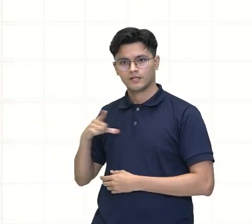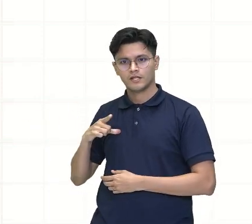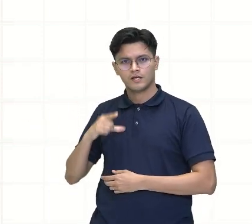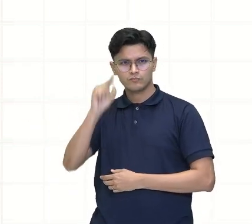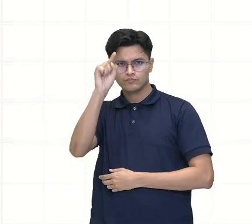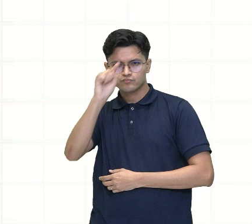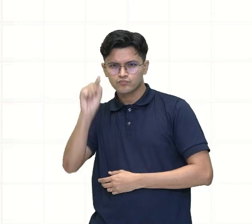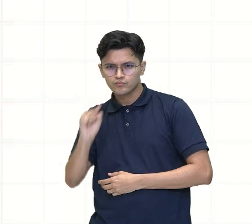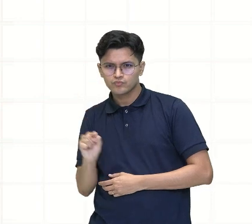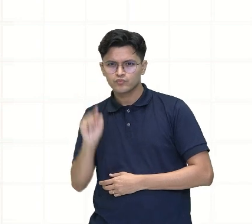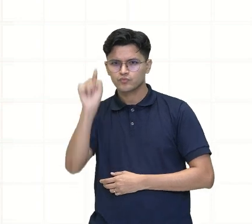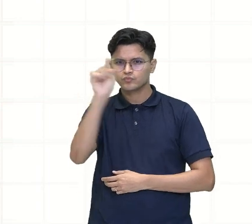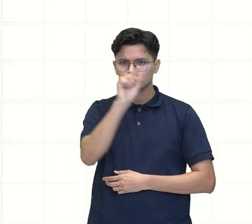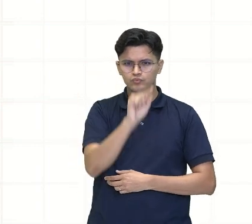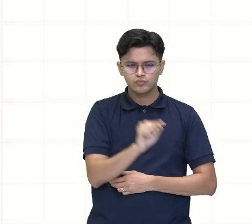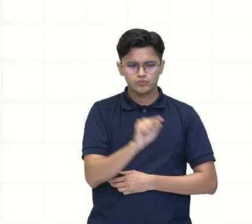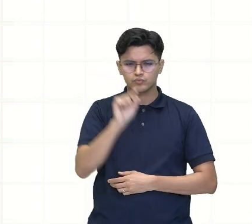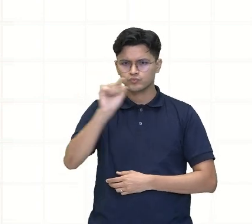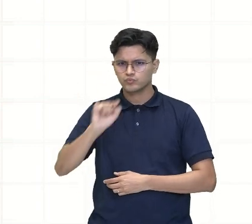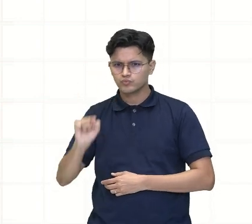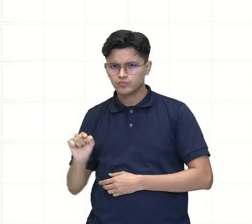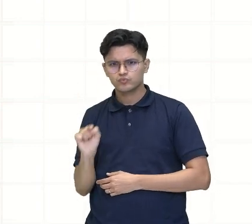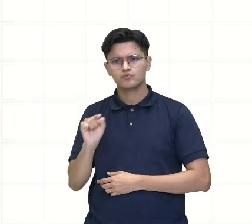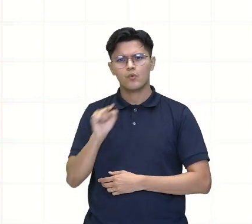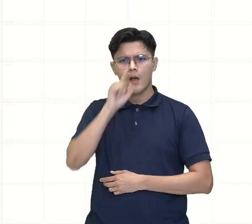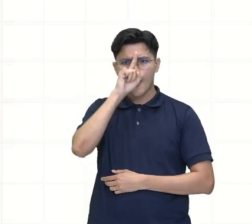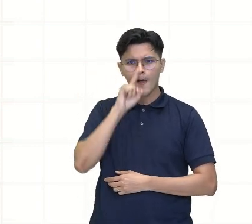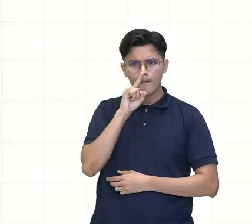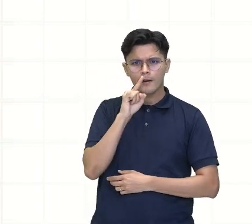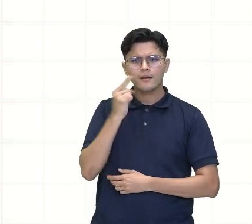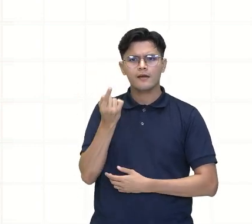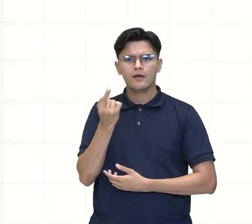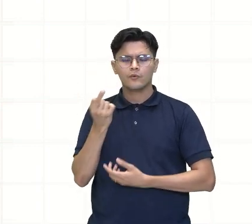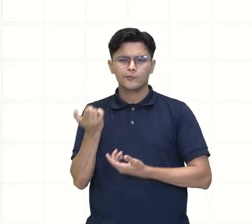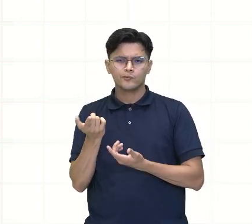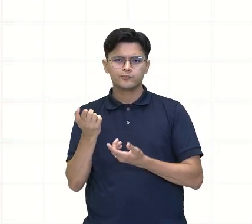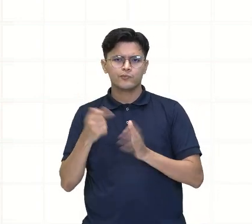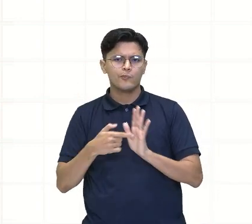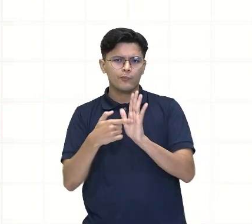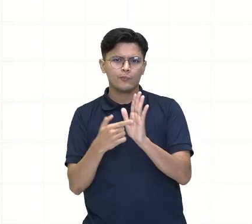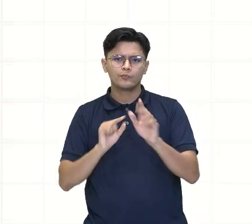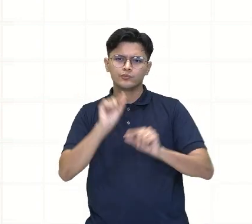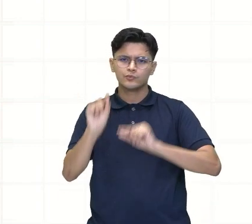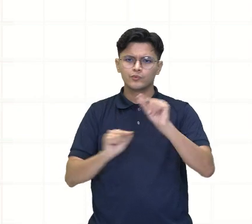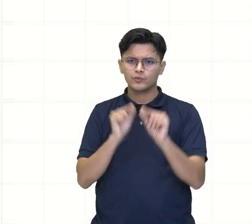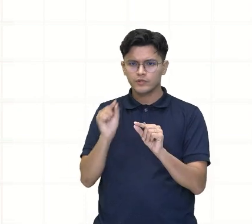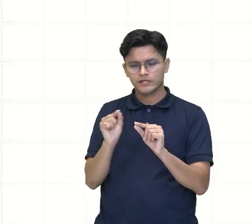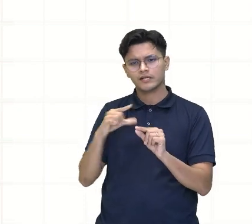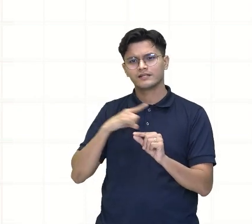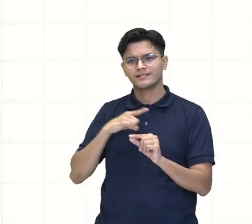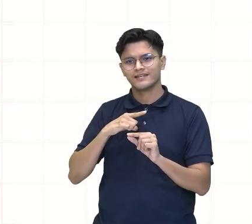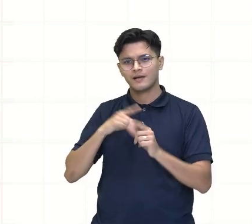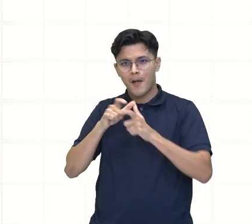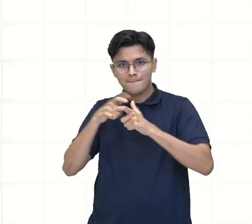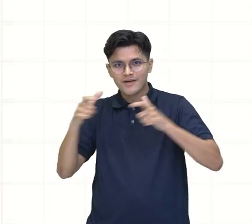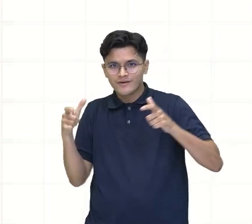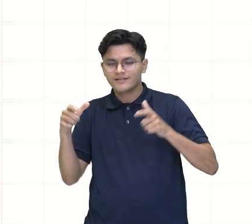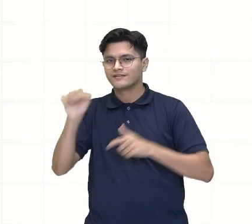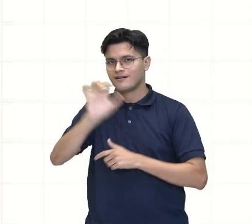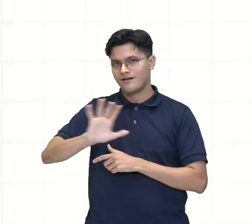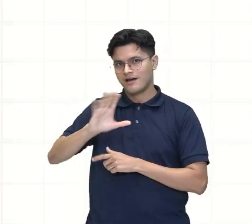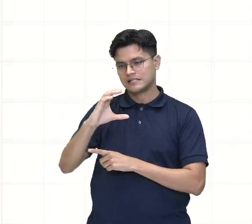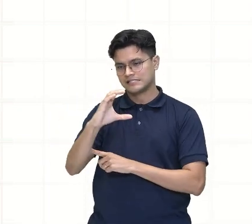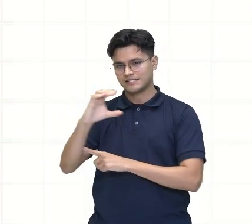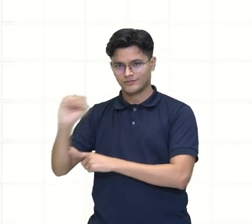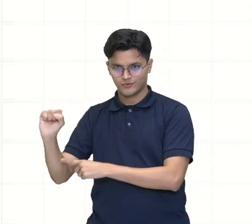o predomínio de onde elas estão inseridas também na região Centro-Sul. Temos mais um mapa e aí a